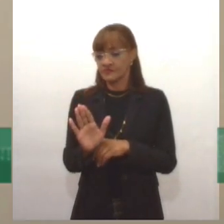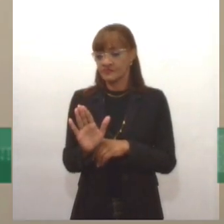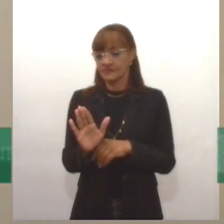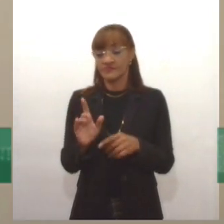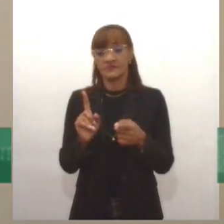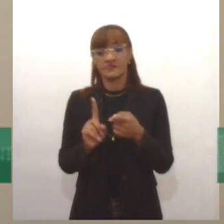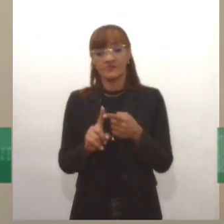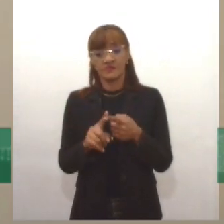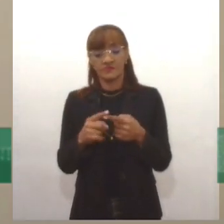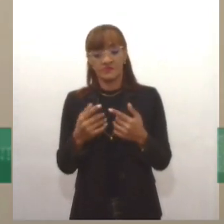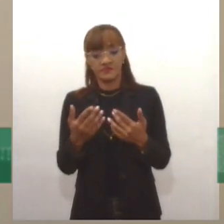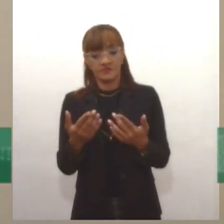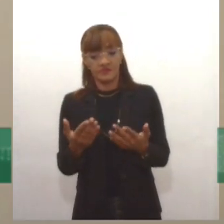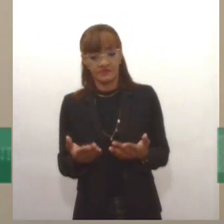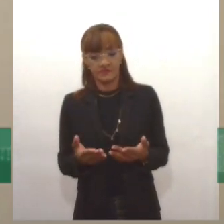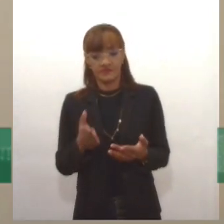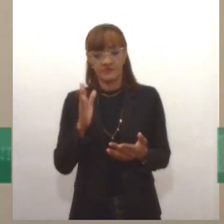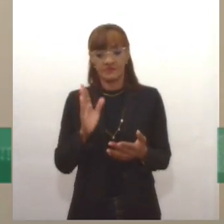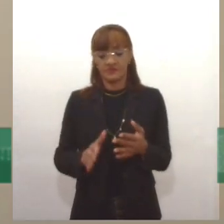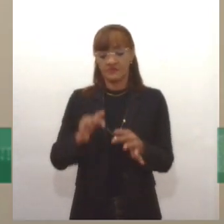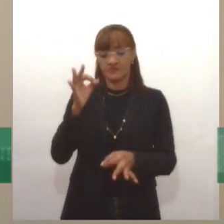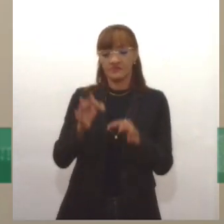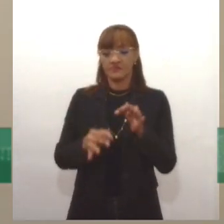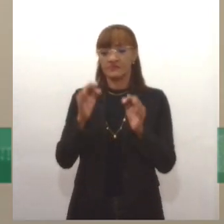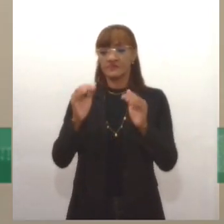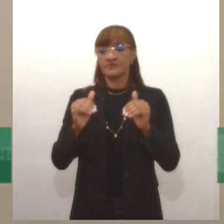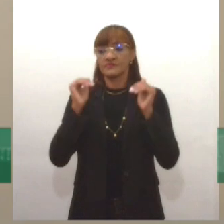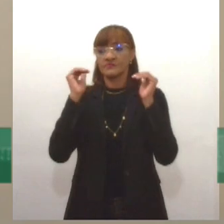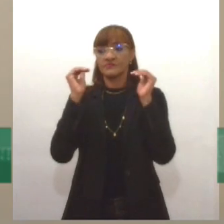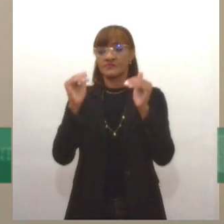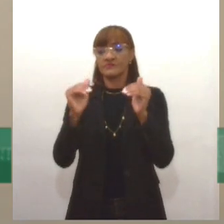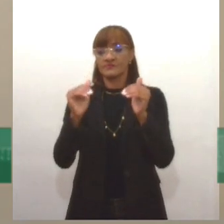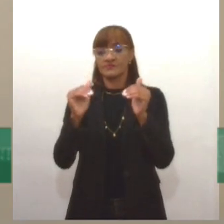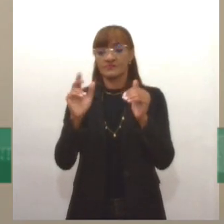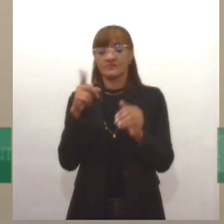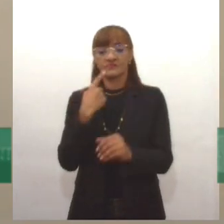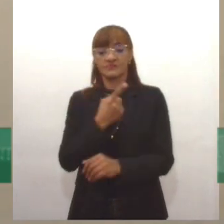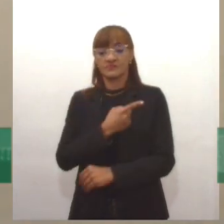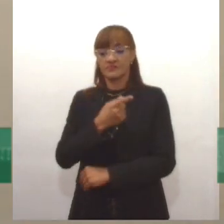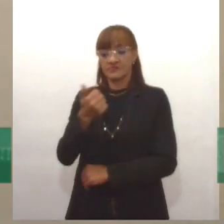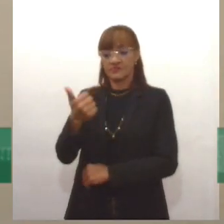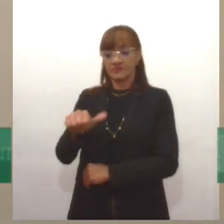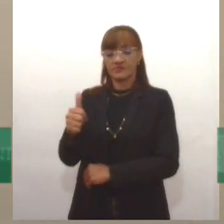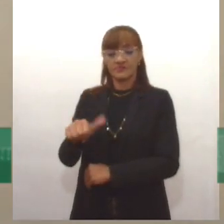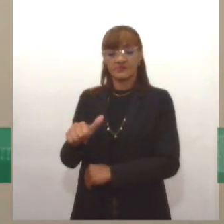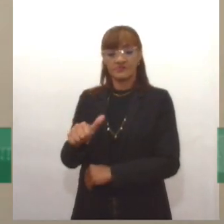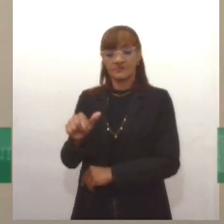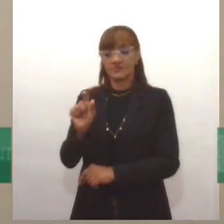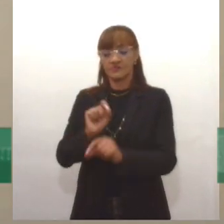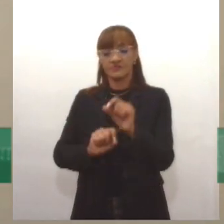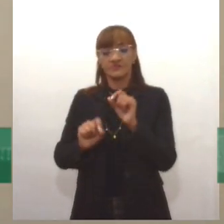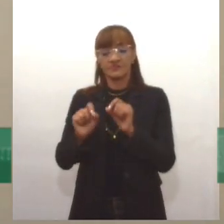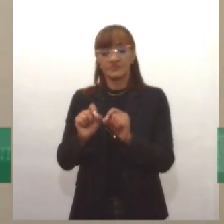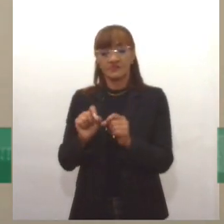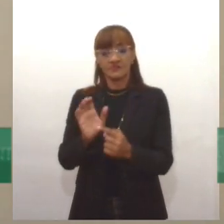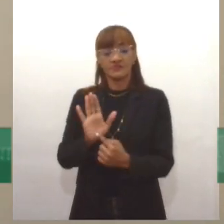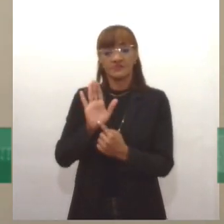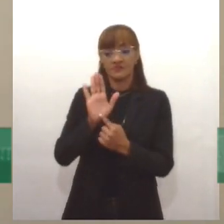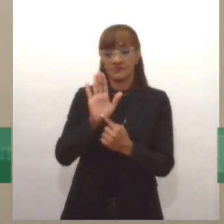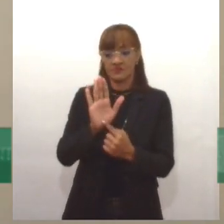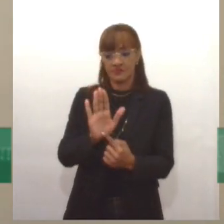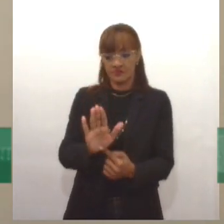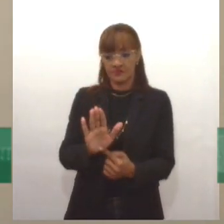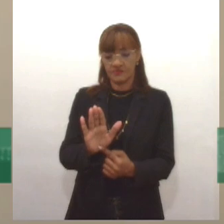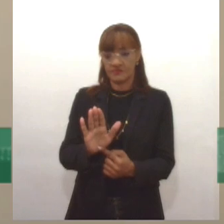né, do Supremo Tribunal Federal, em nossa avaliação, ela apenas veio explicitar uma interpretação